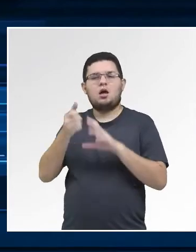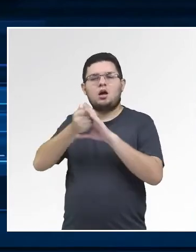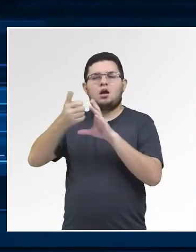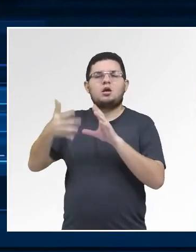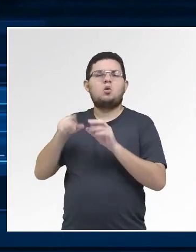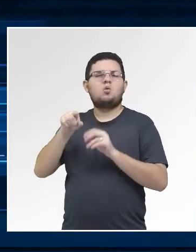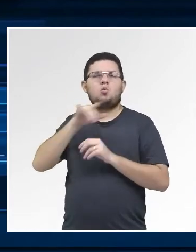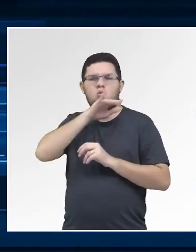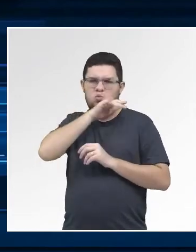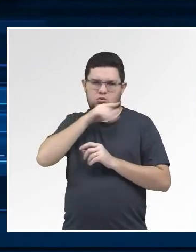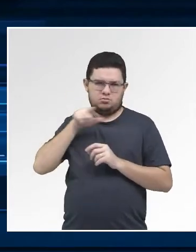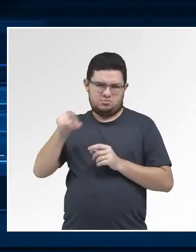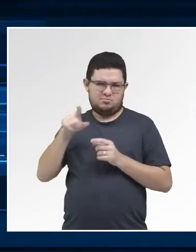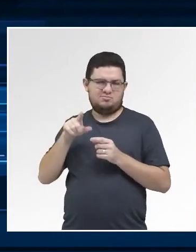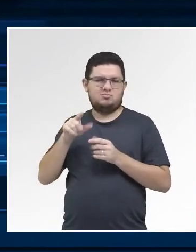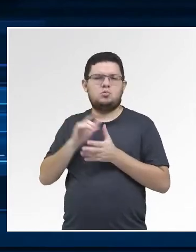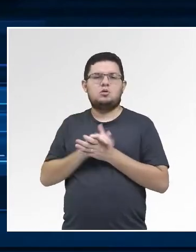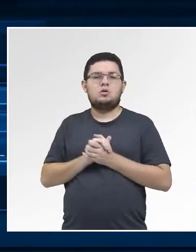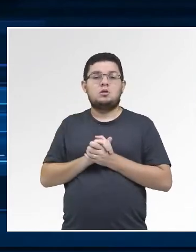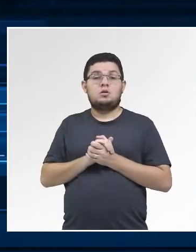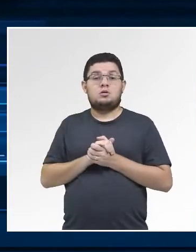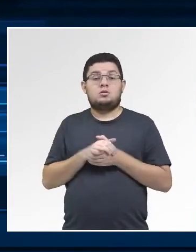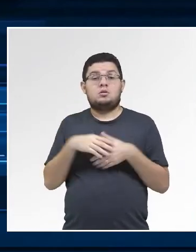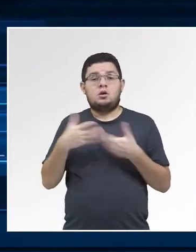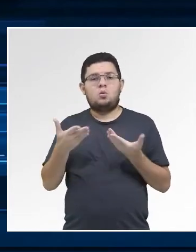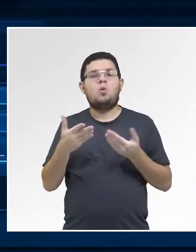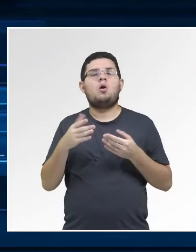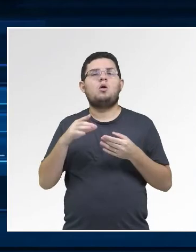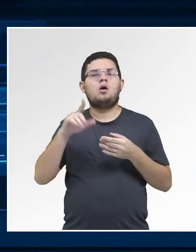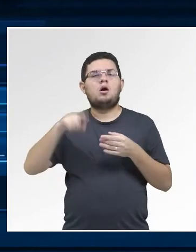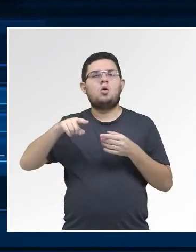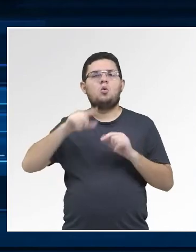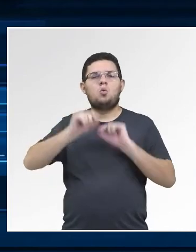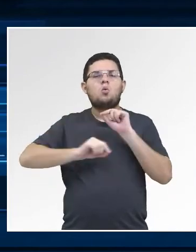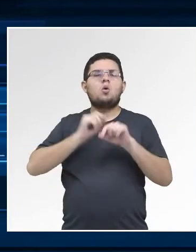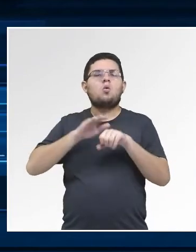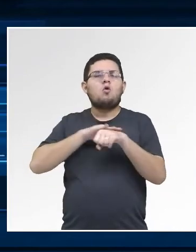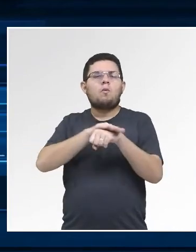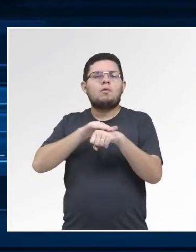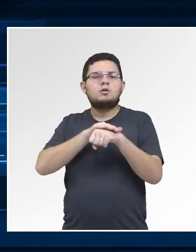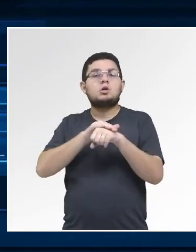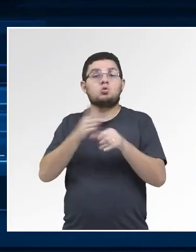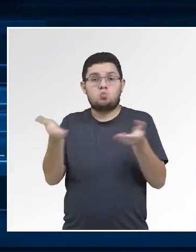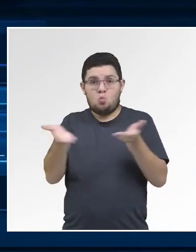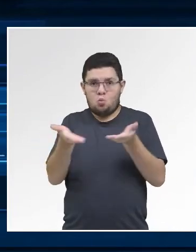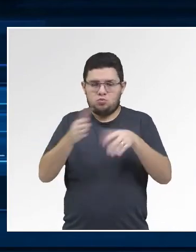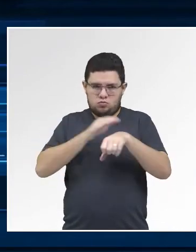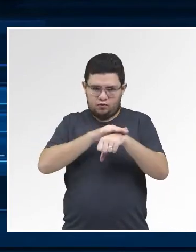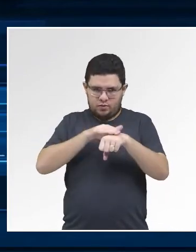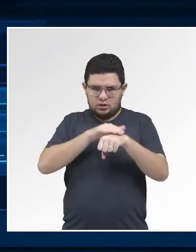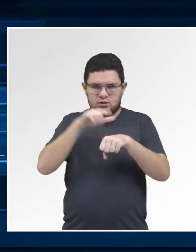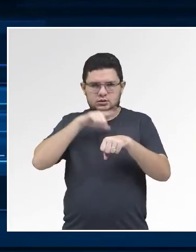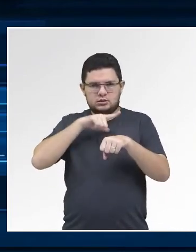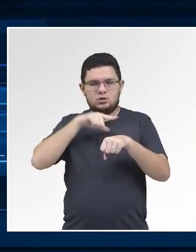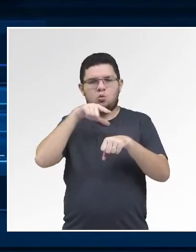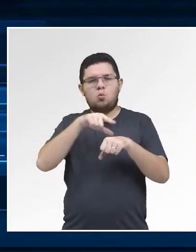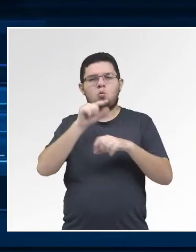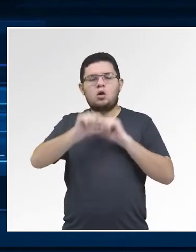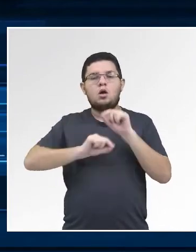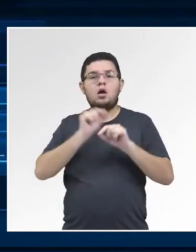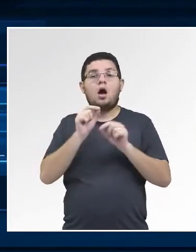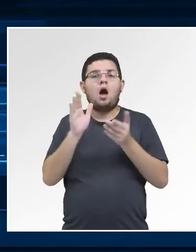né? Esse bad behavior. Então, esse foi o nosso conversation de hoje, né? Apresentando essas expressões também que nós